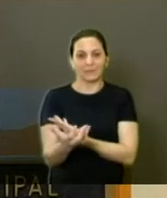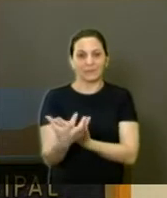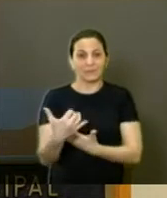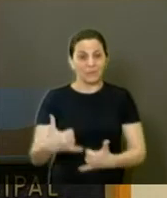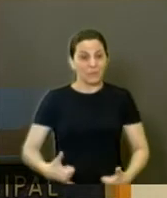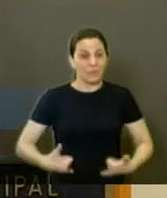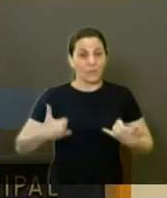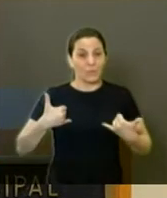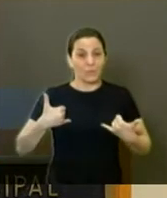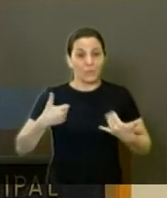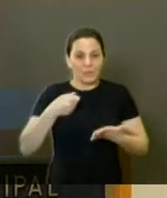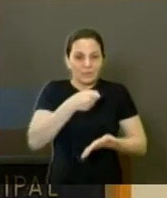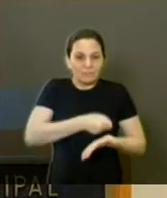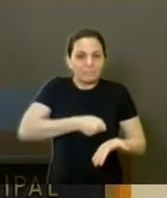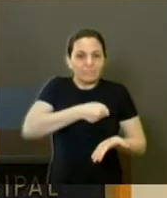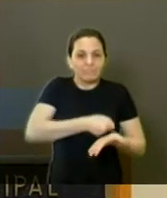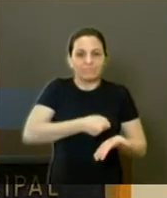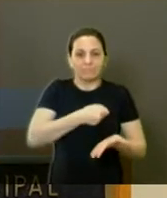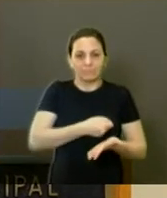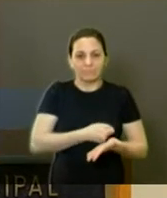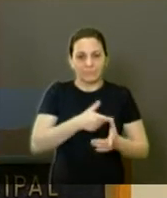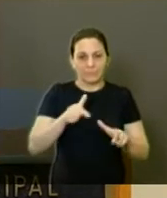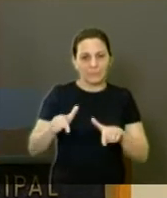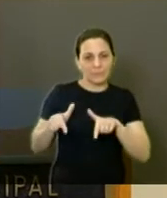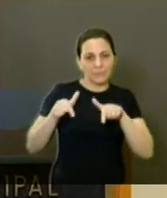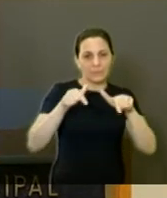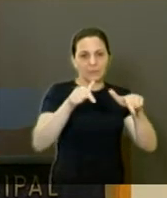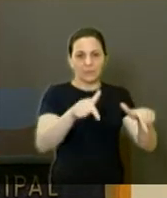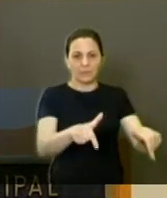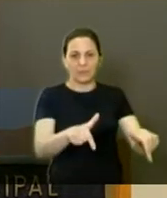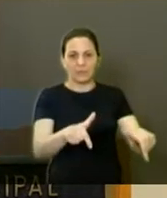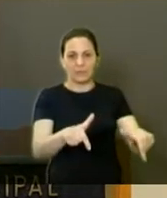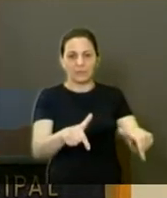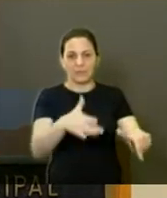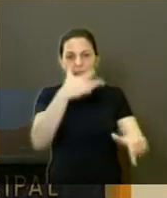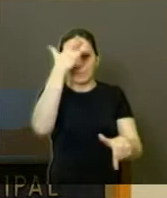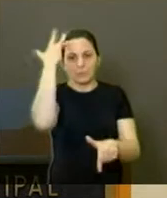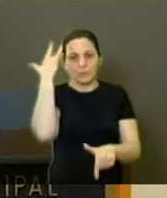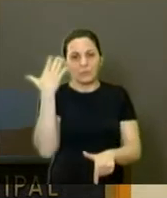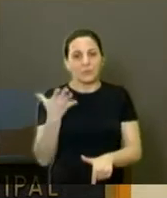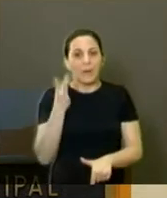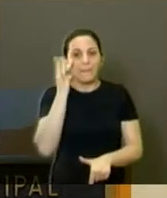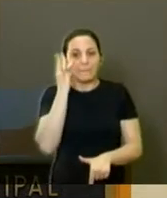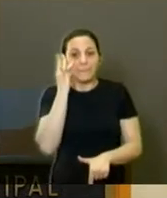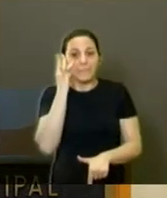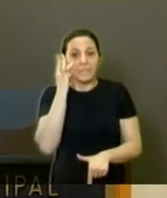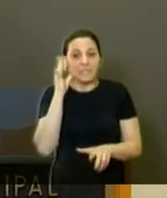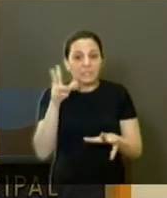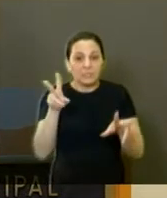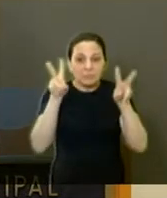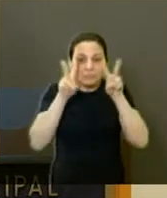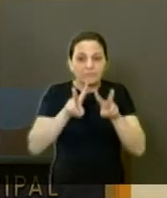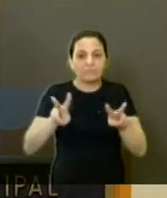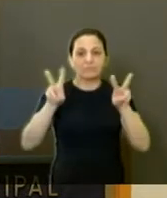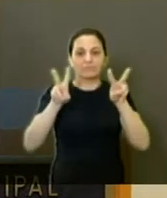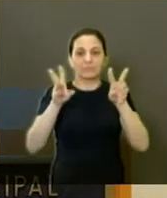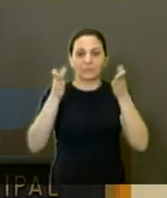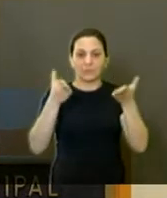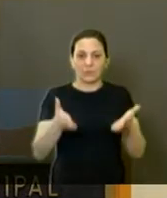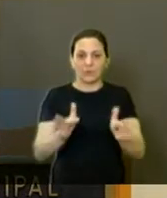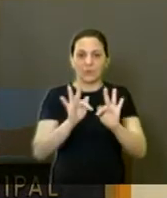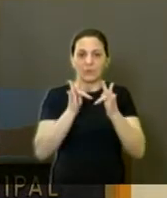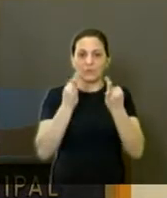orgulho de integrar, como uma grande maioria das pessoas aqui presentes, uma